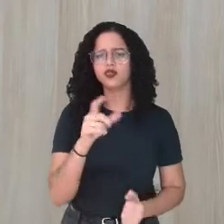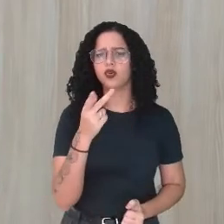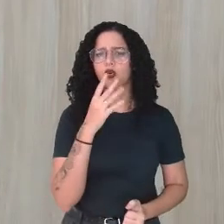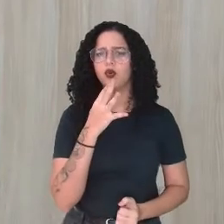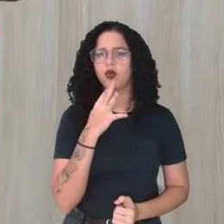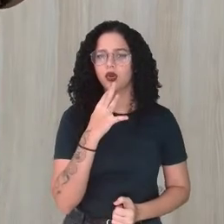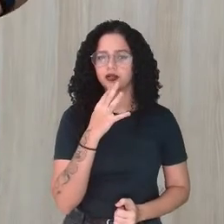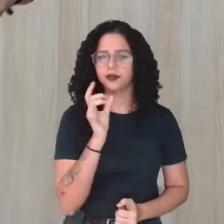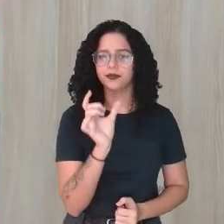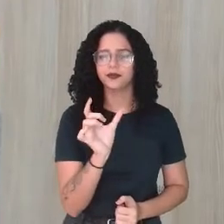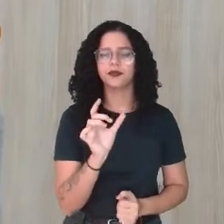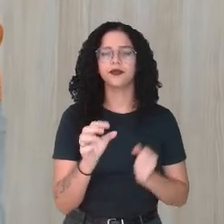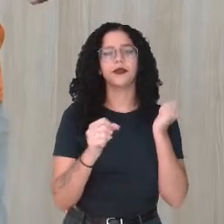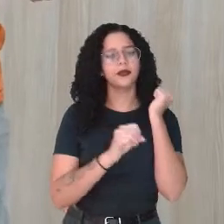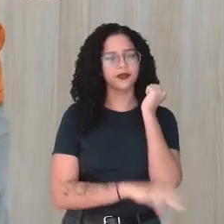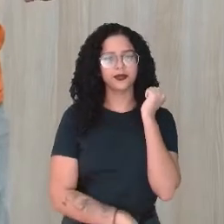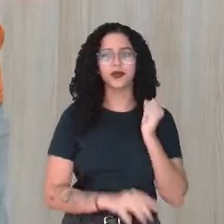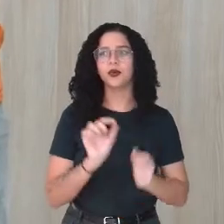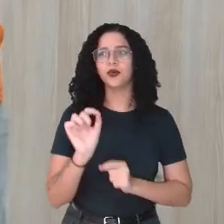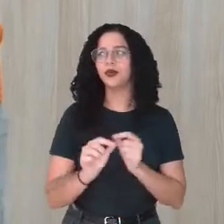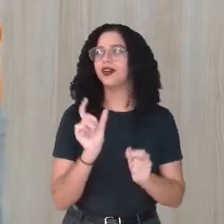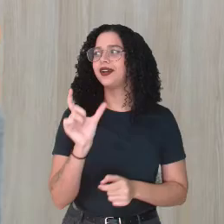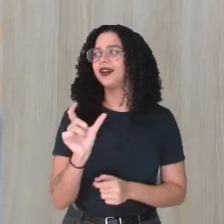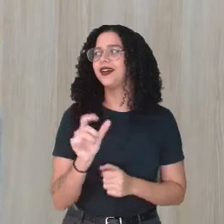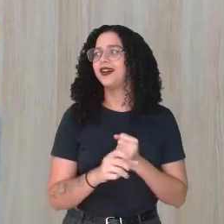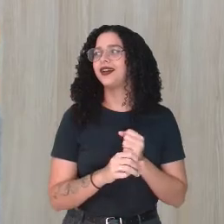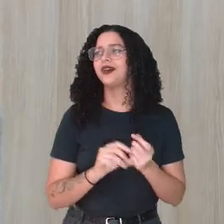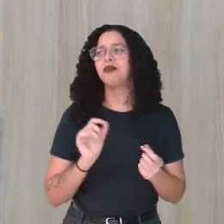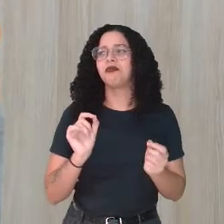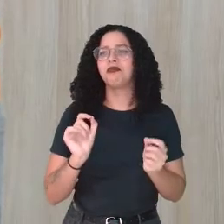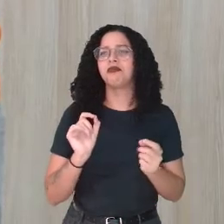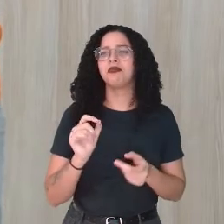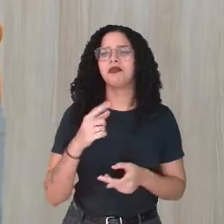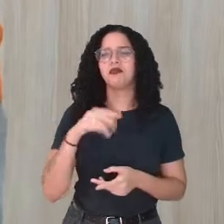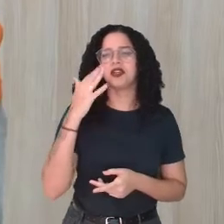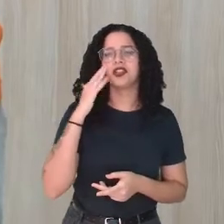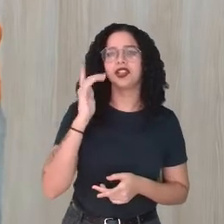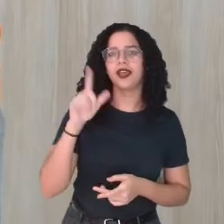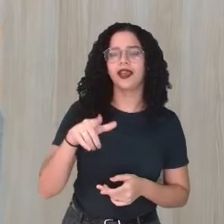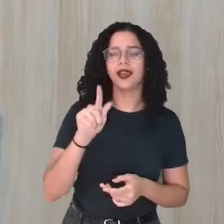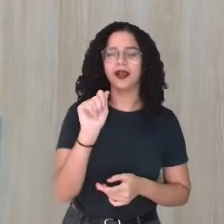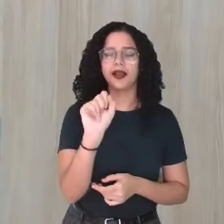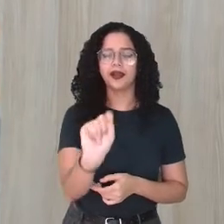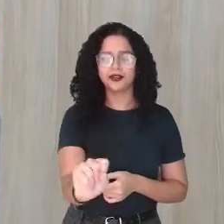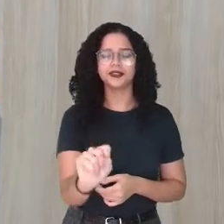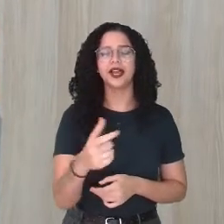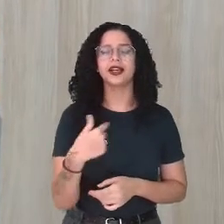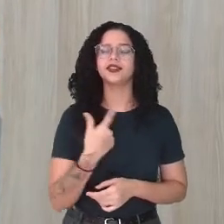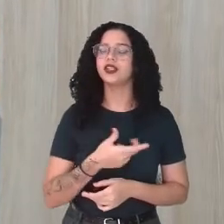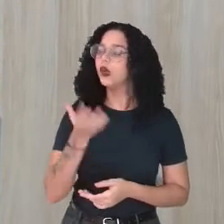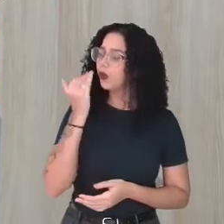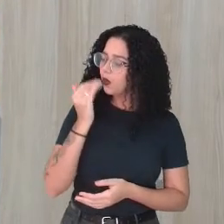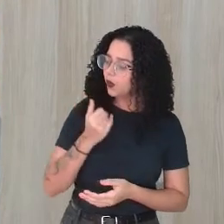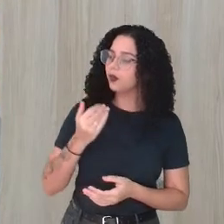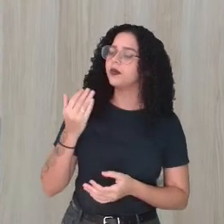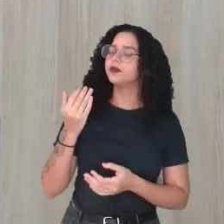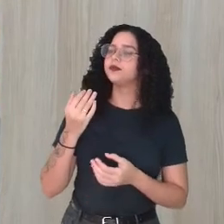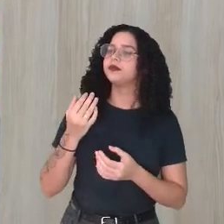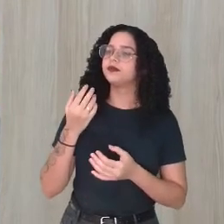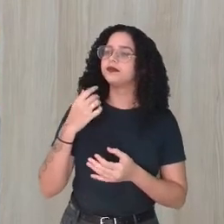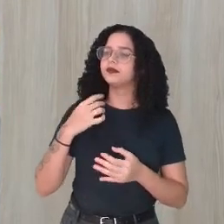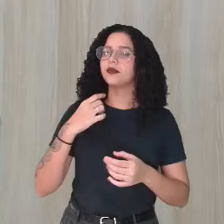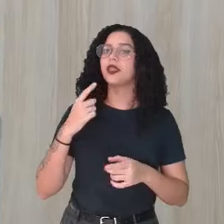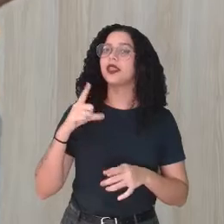aí, o peido. O que é o peido? O que é a flautulência? Para você entender, é o gás. A gente come, a gente se alimenta,